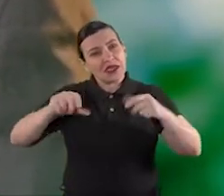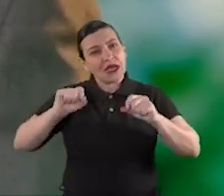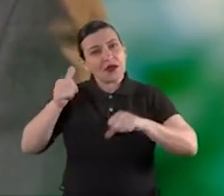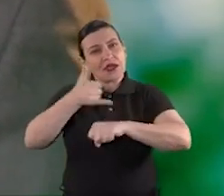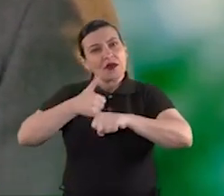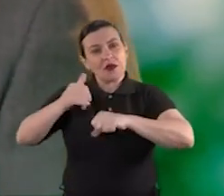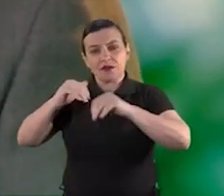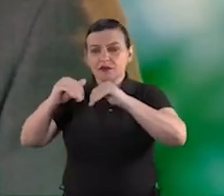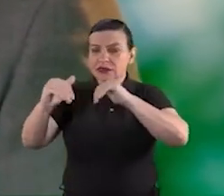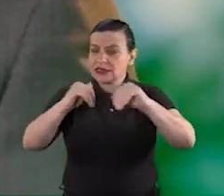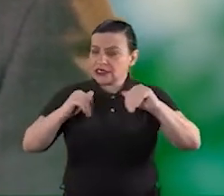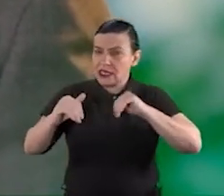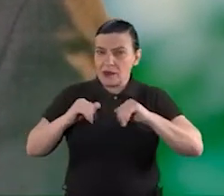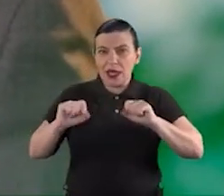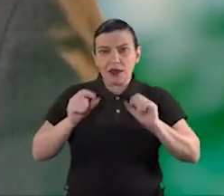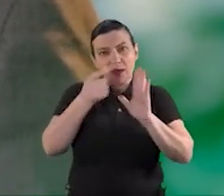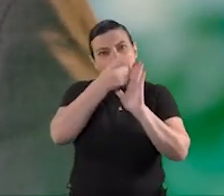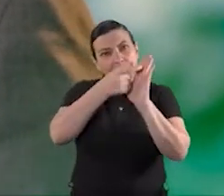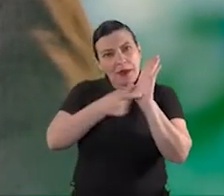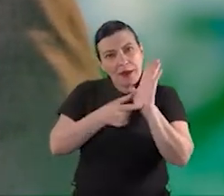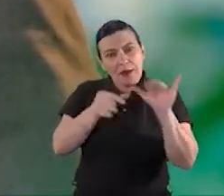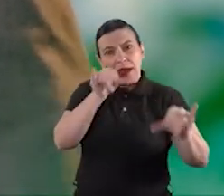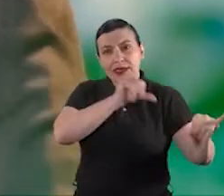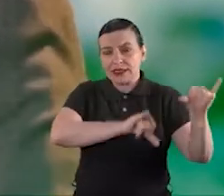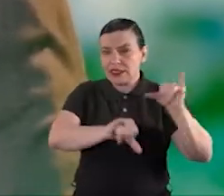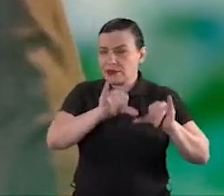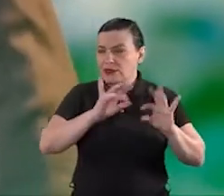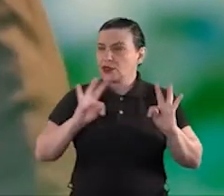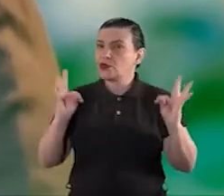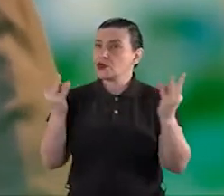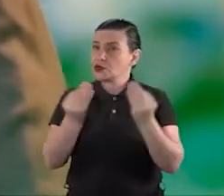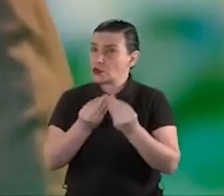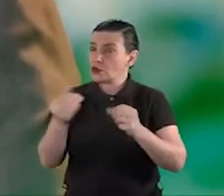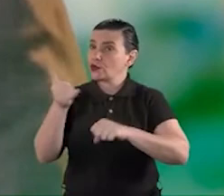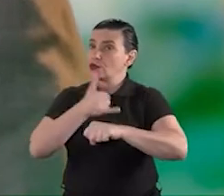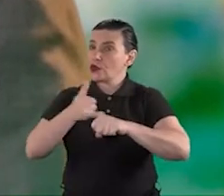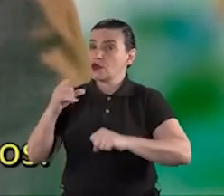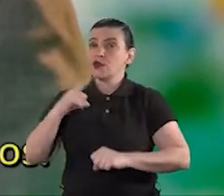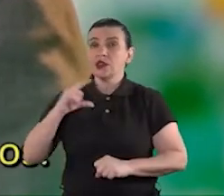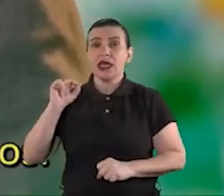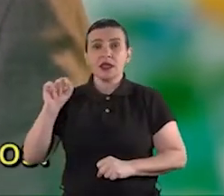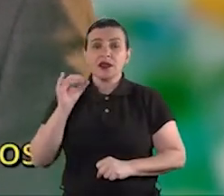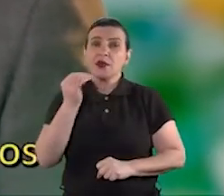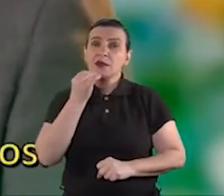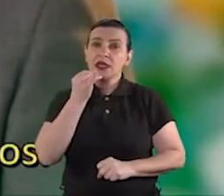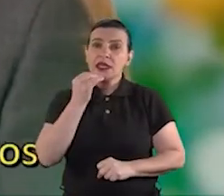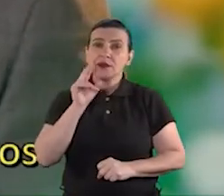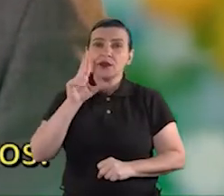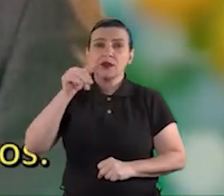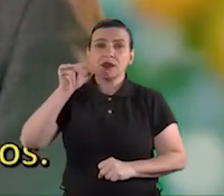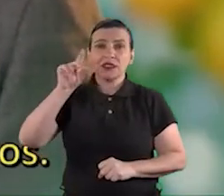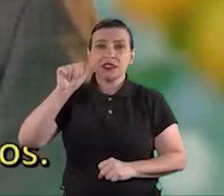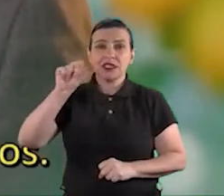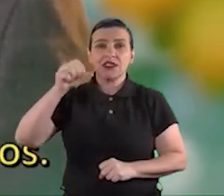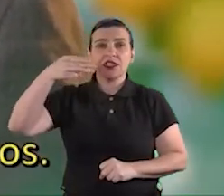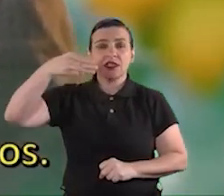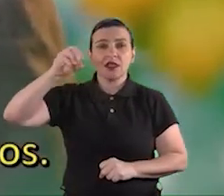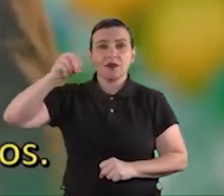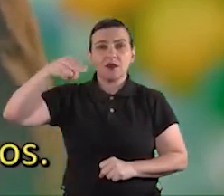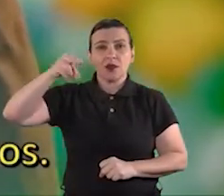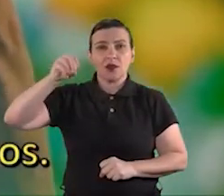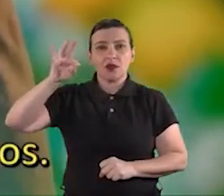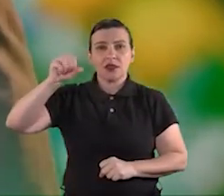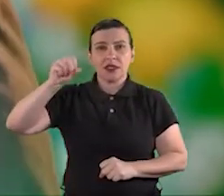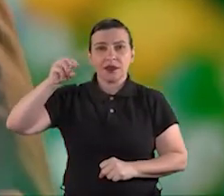separar os óleos essenciais por seus constituintes químicos todos os olhos por exemplo contém unidades de terpeno tais como terpenos